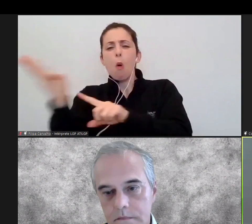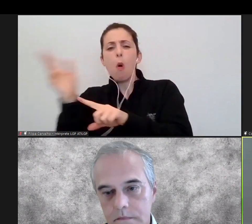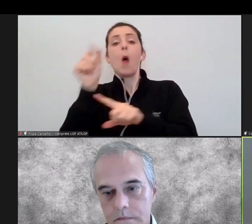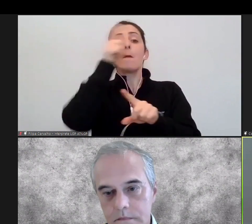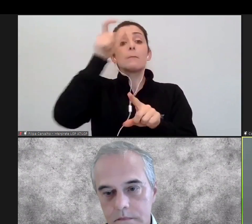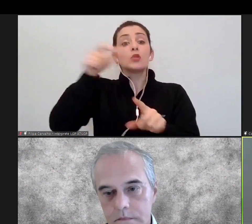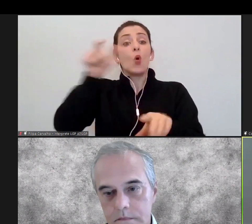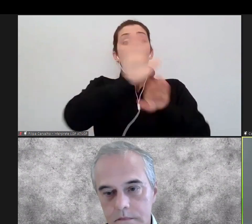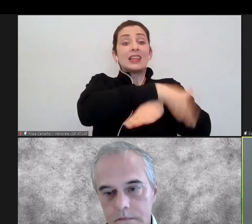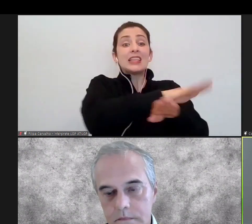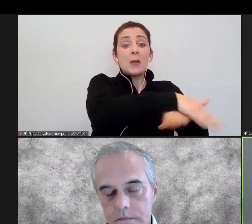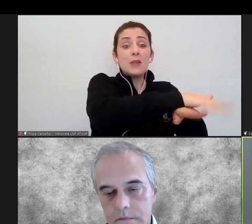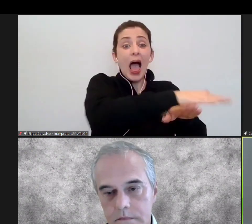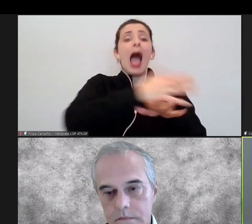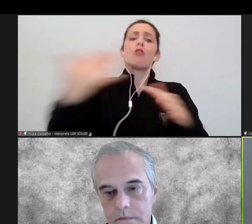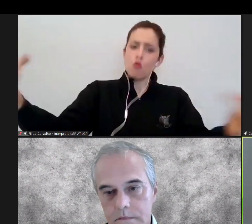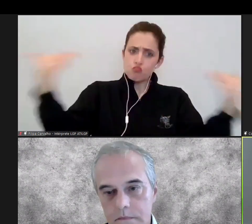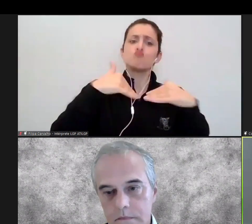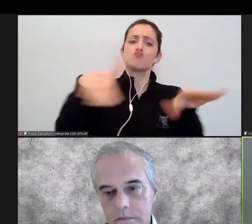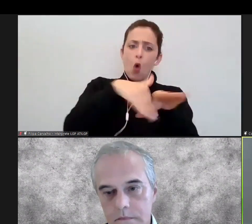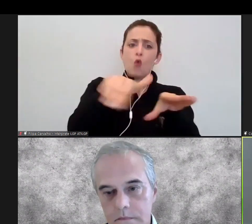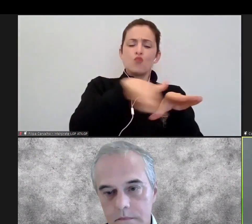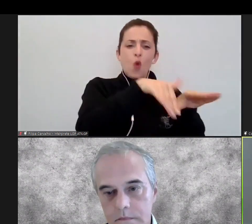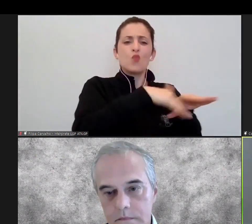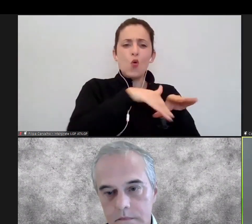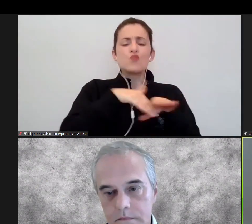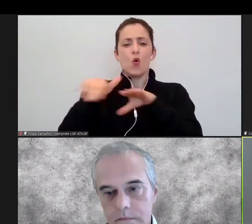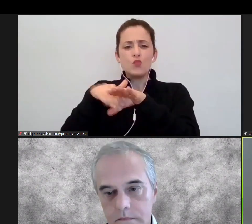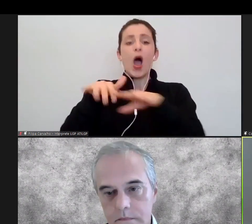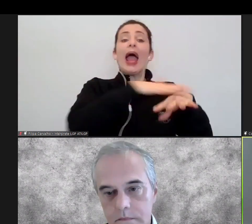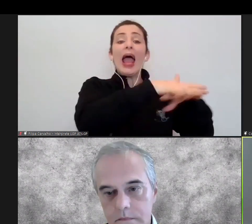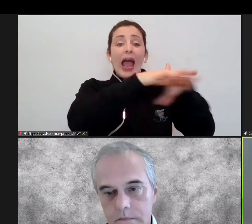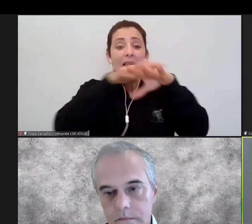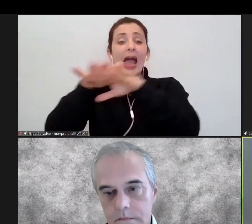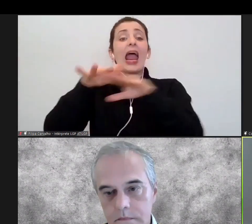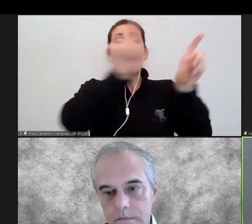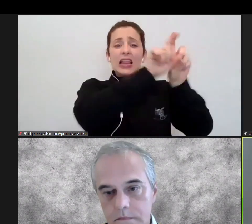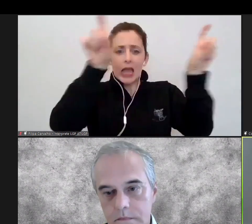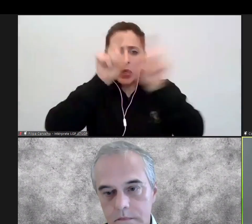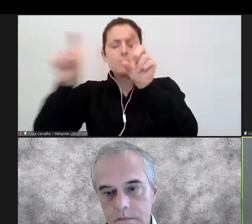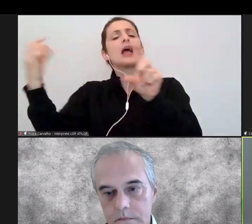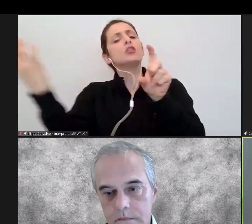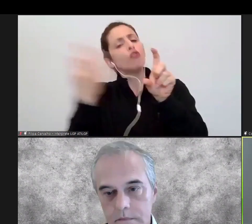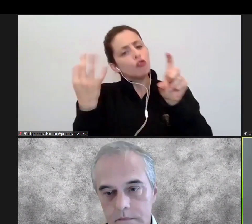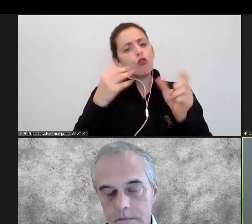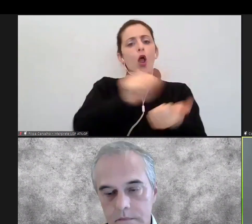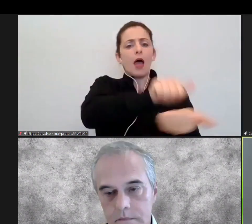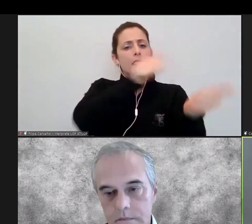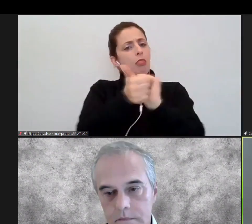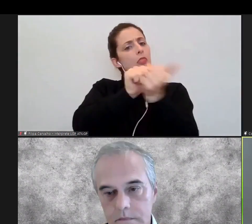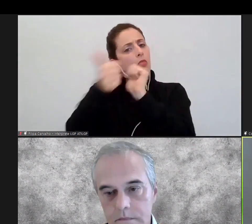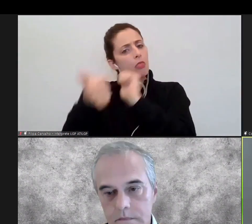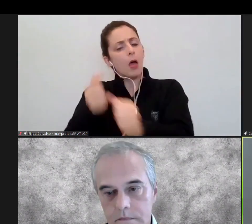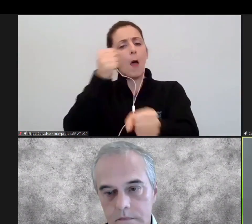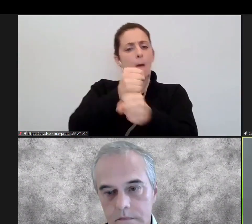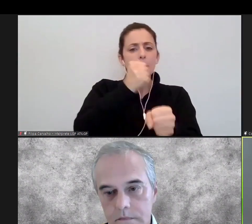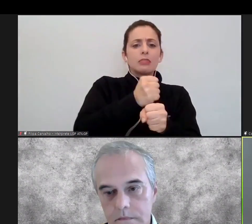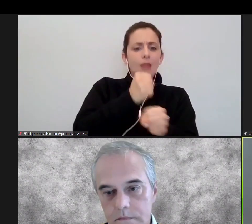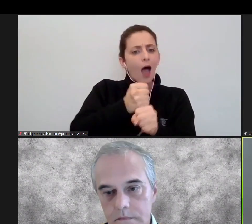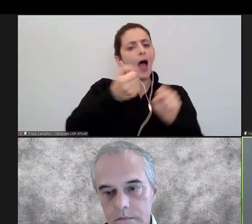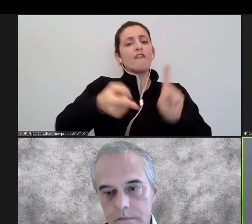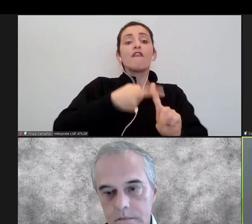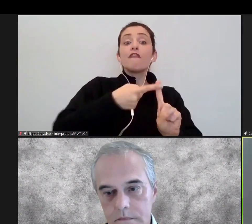inscritos, e apesar do esforço que tanto as redes como as empresas fizeram de adequar aqui as ofertas de emprego às